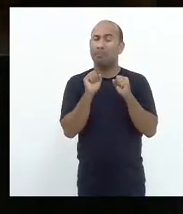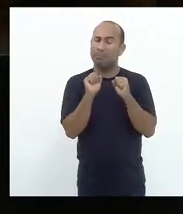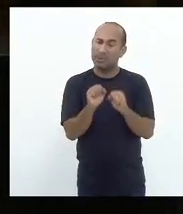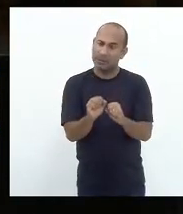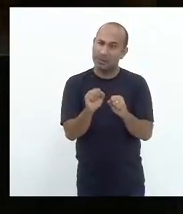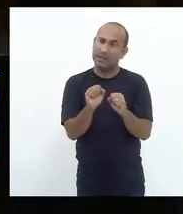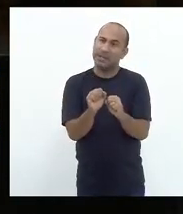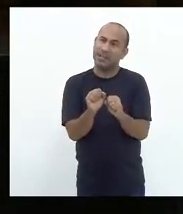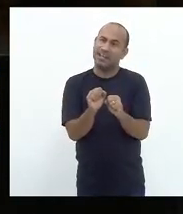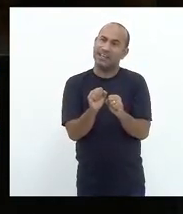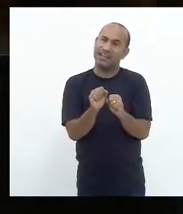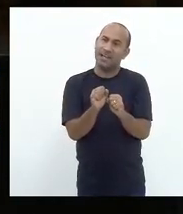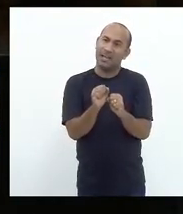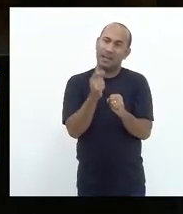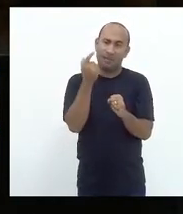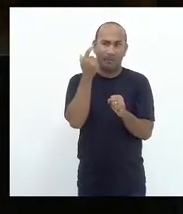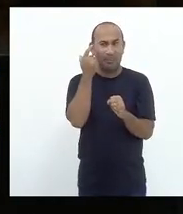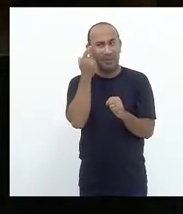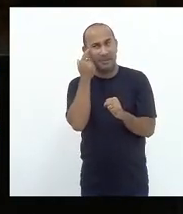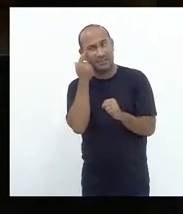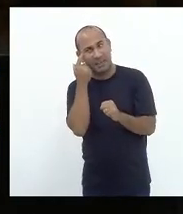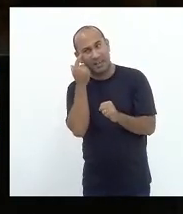bem